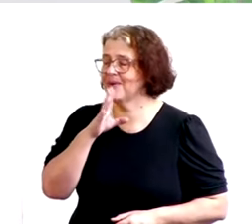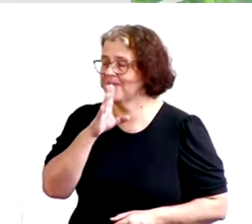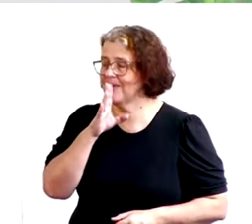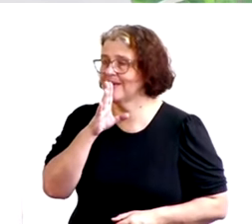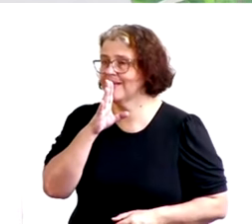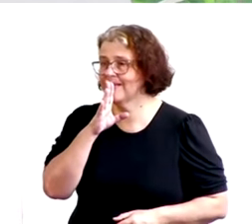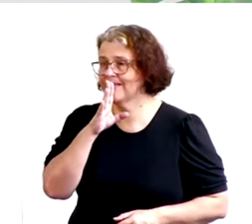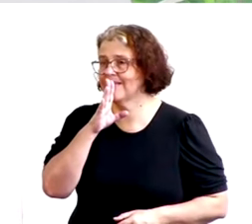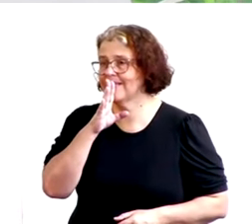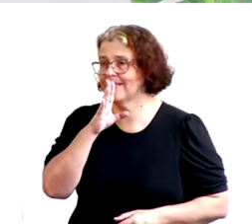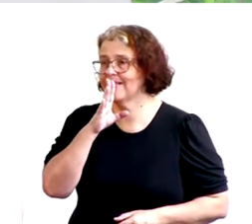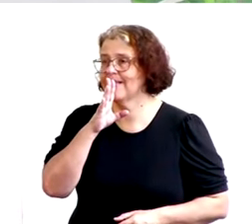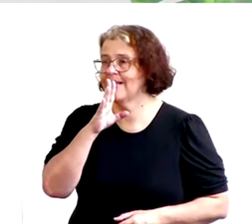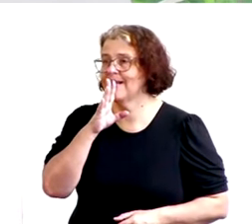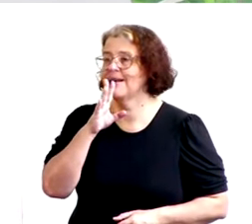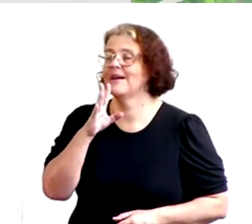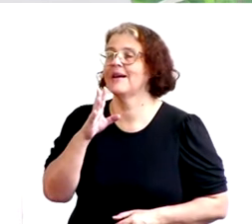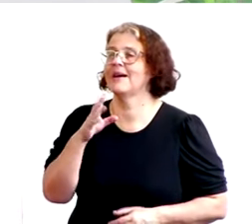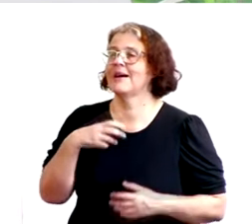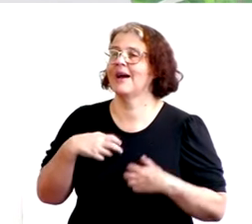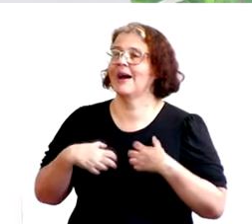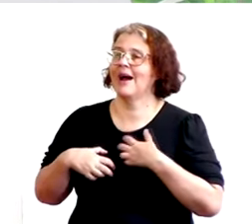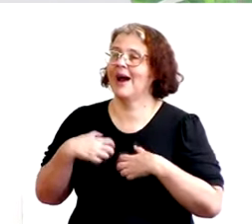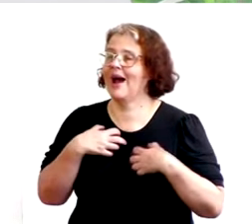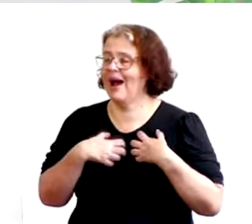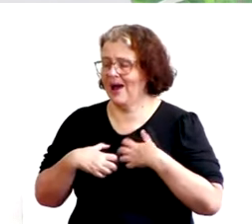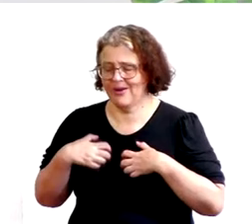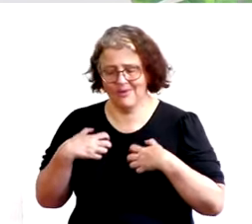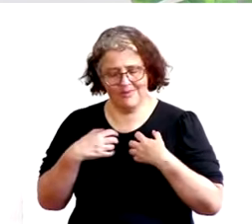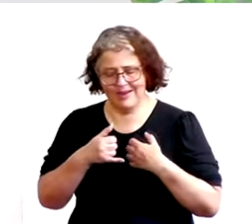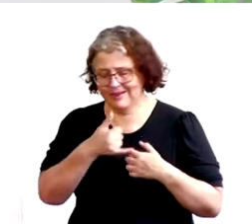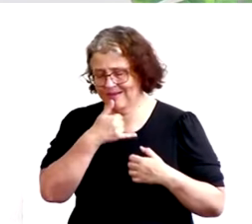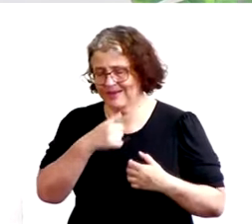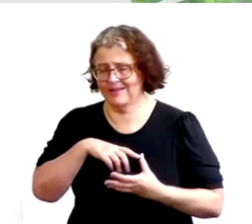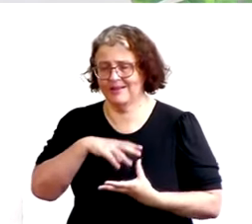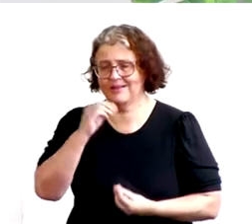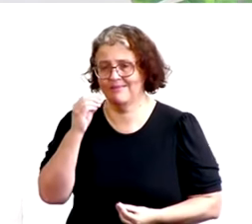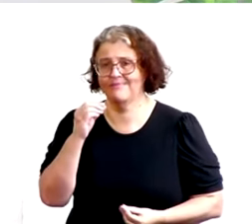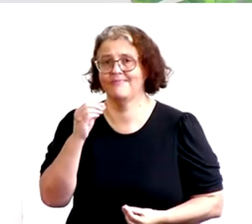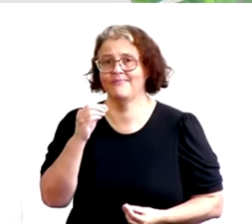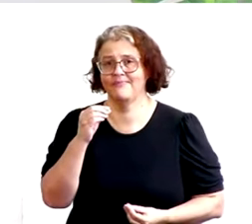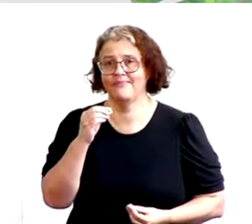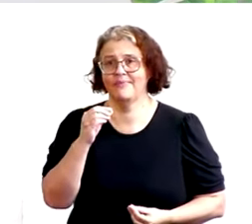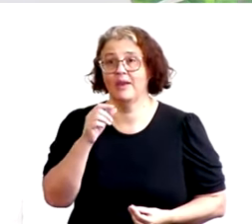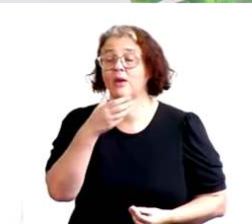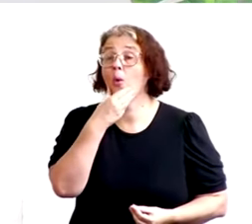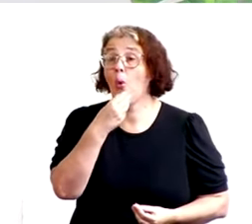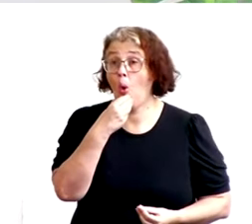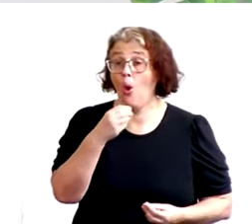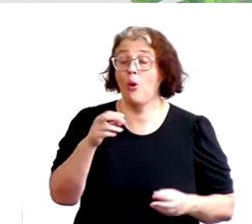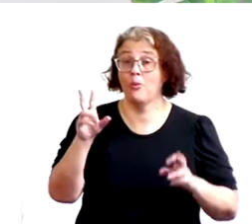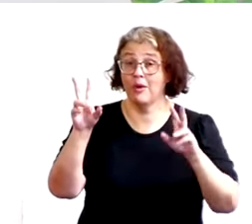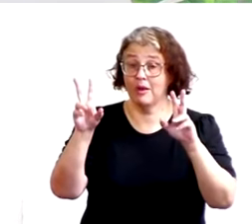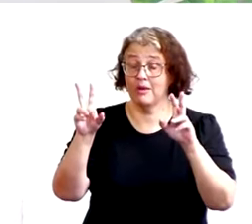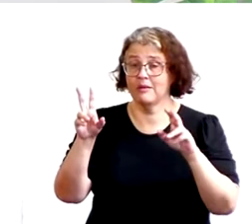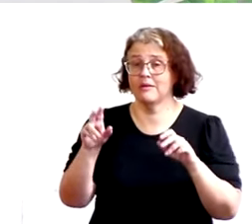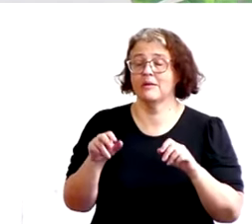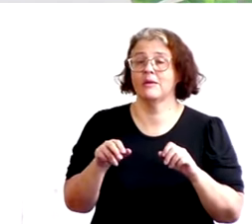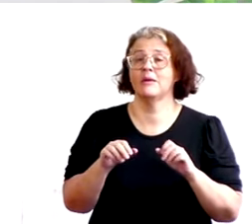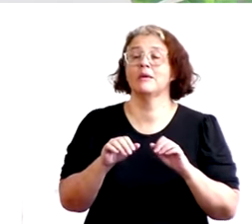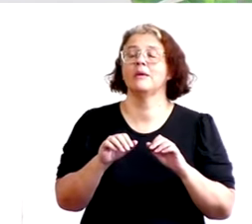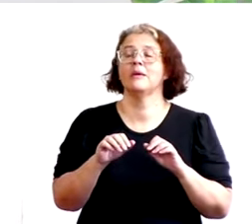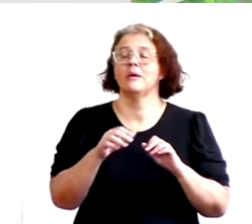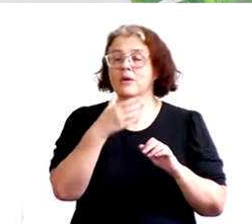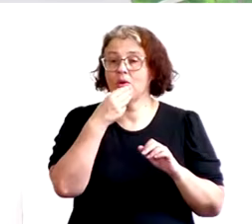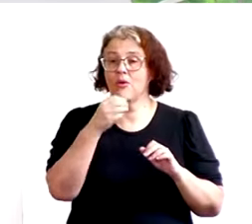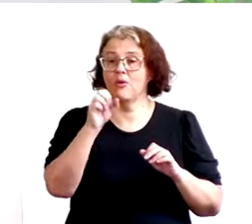Essa foi a a expressão inicial de spurgeon ao estudar o